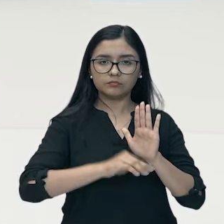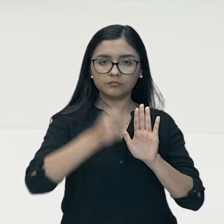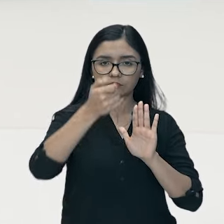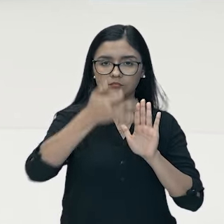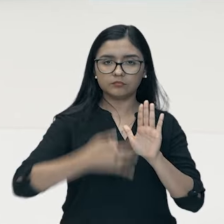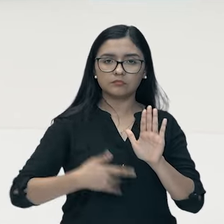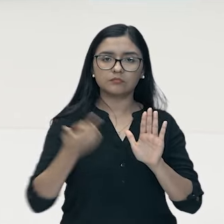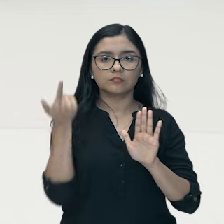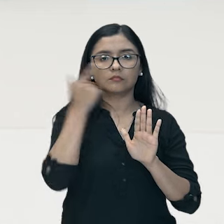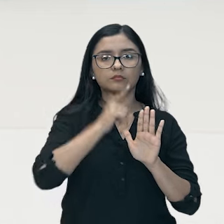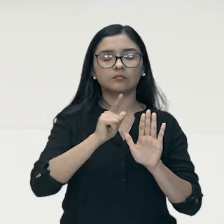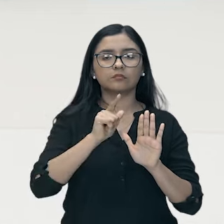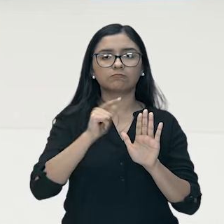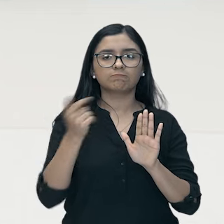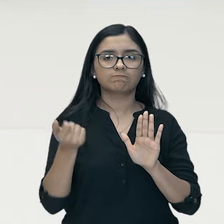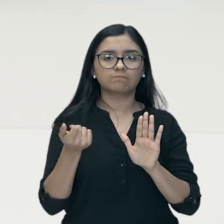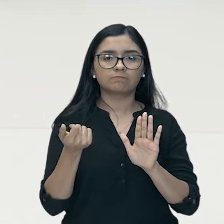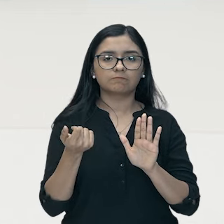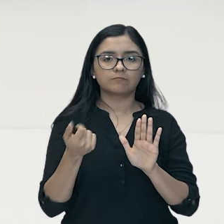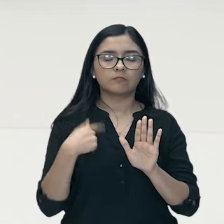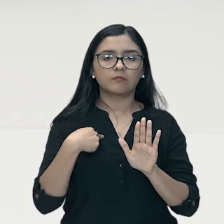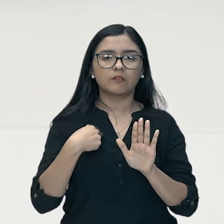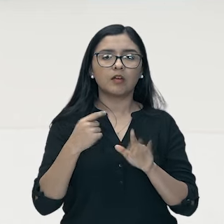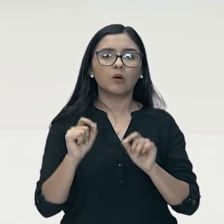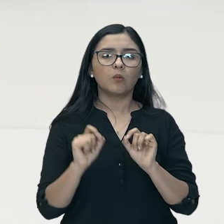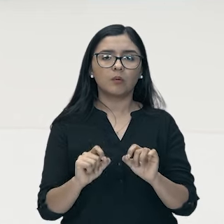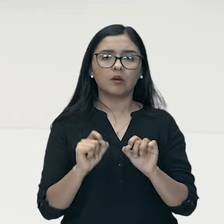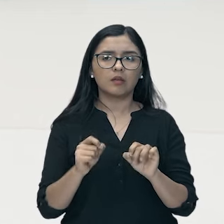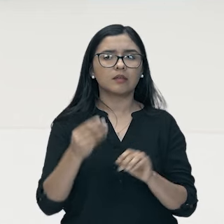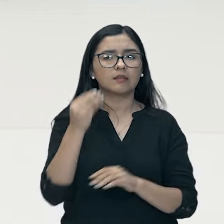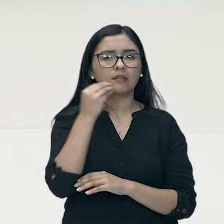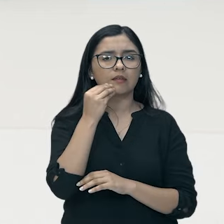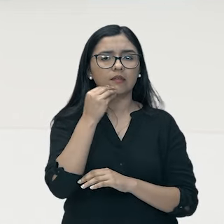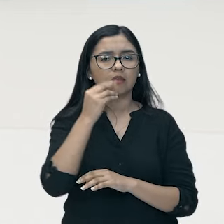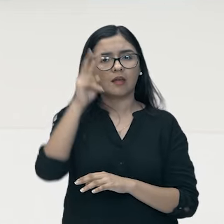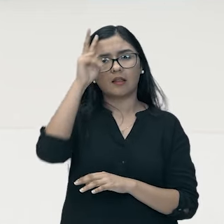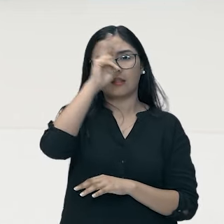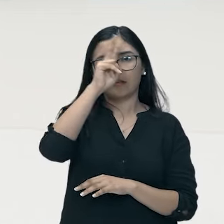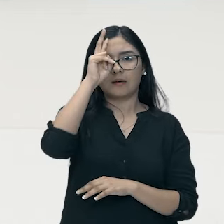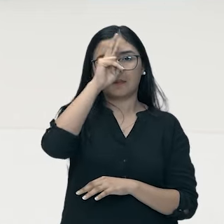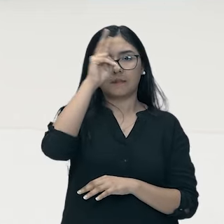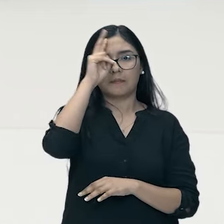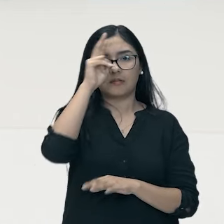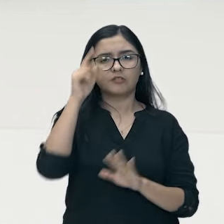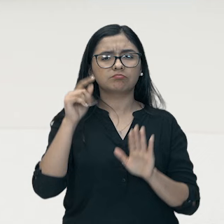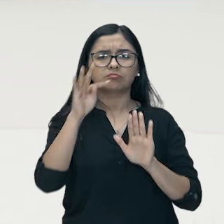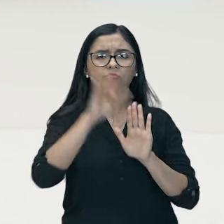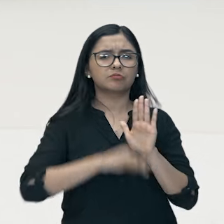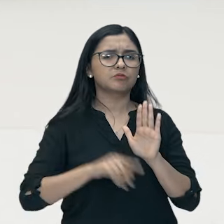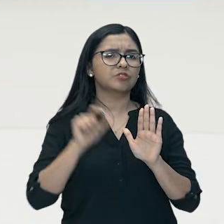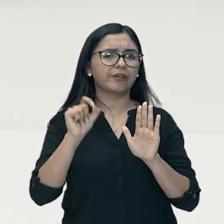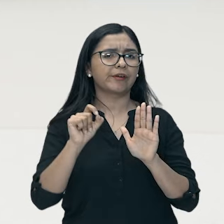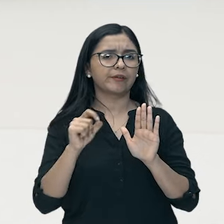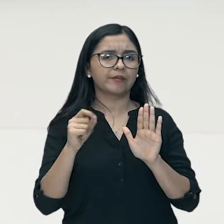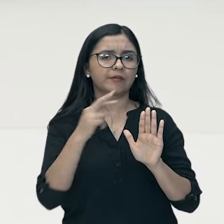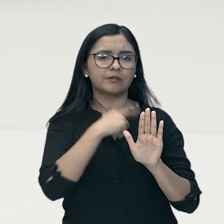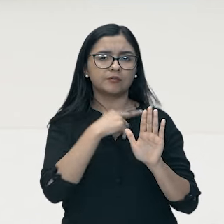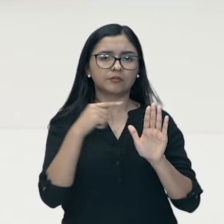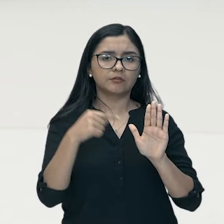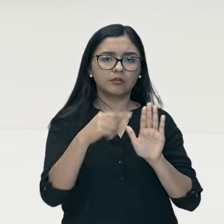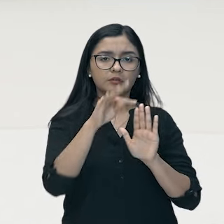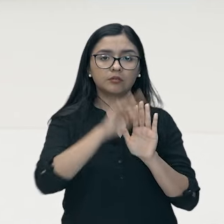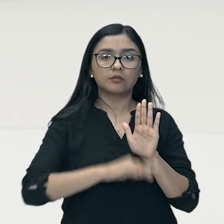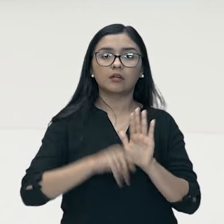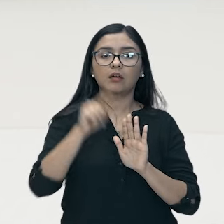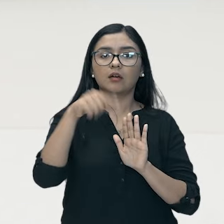eu consigo de uma maneira muito vaga assim tentar lembrar de quem é o texto Então esse processo